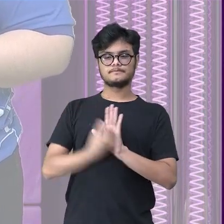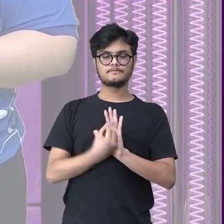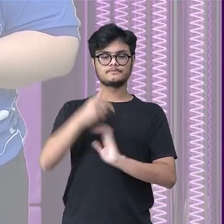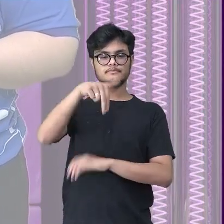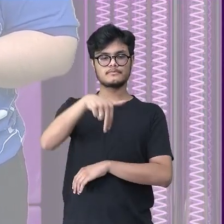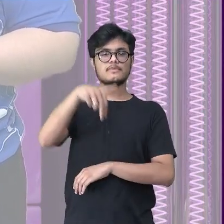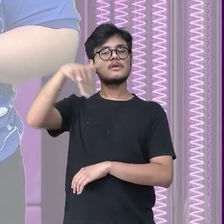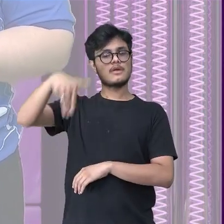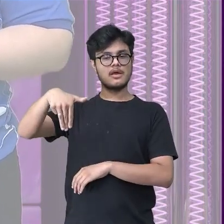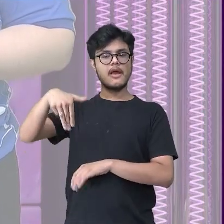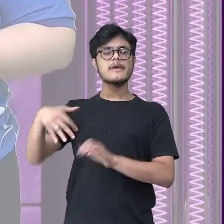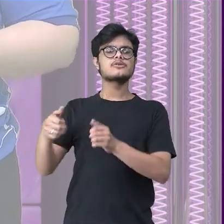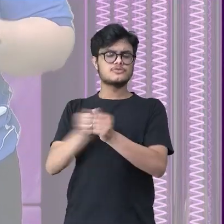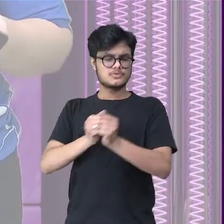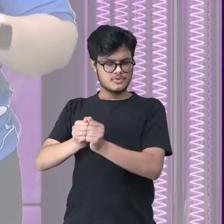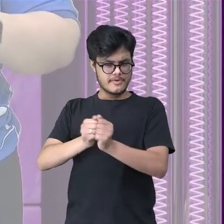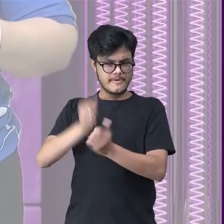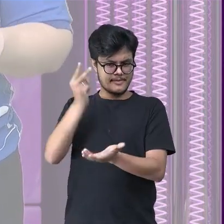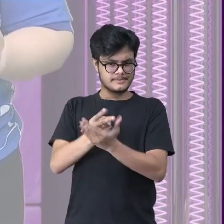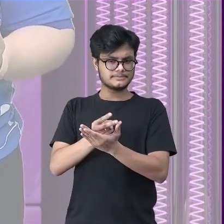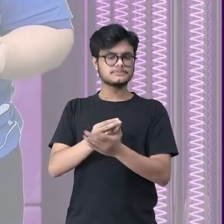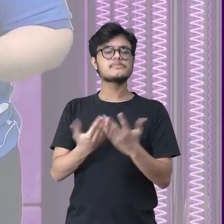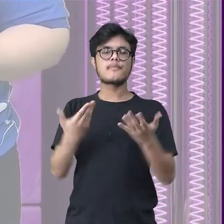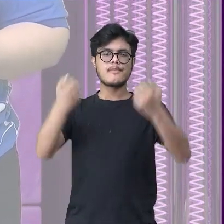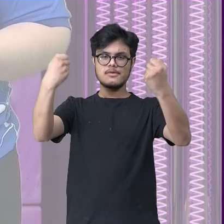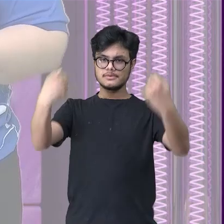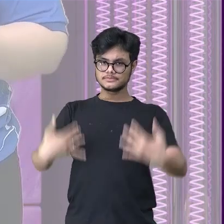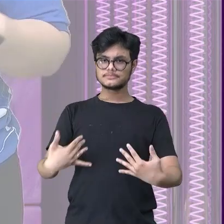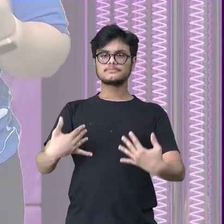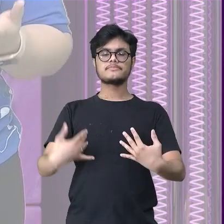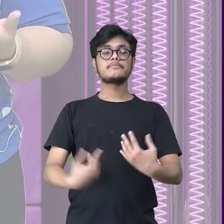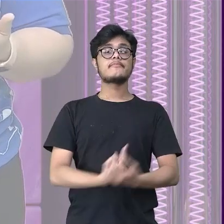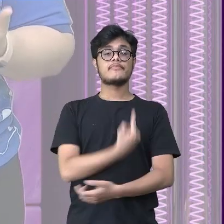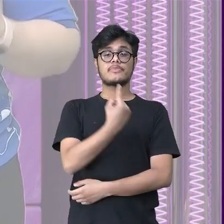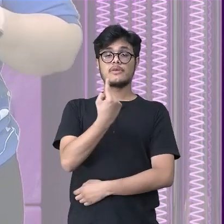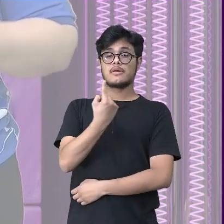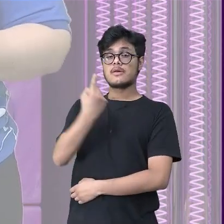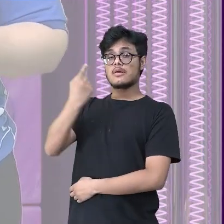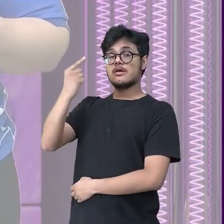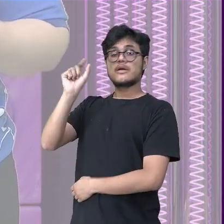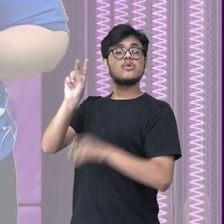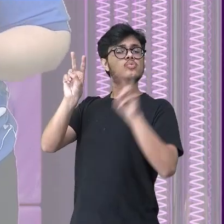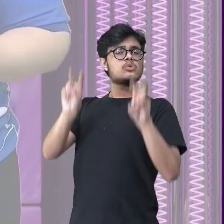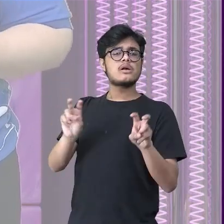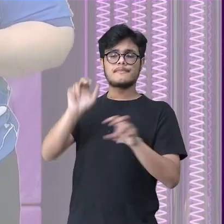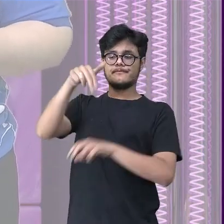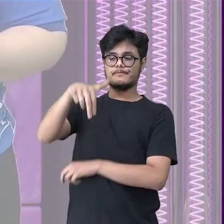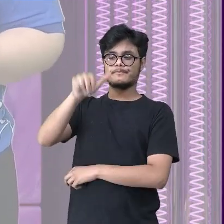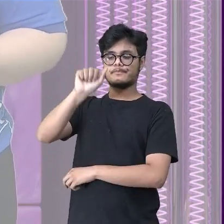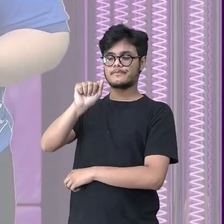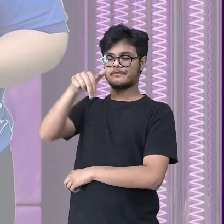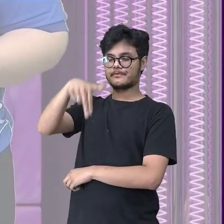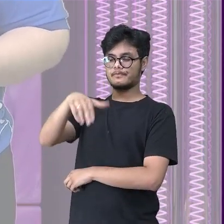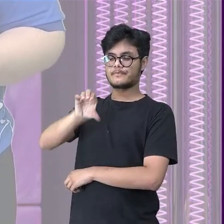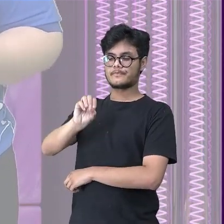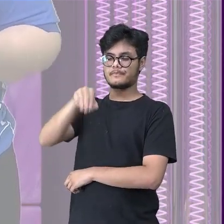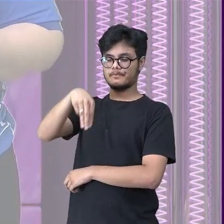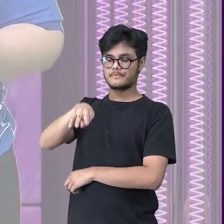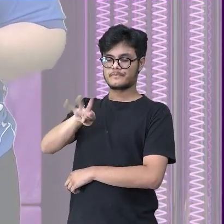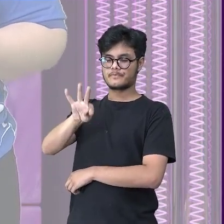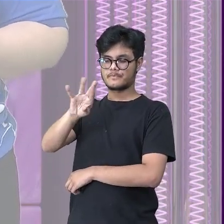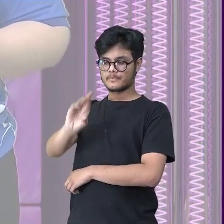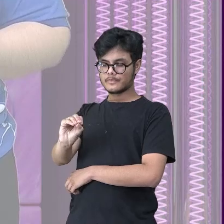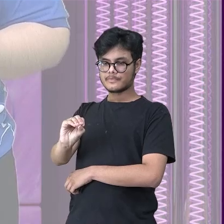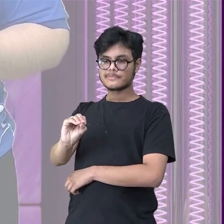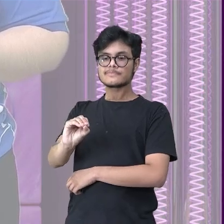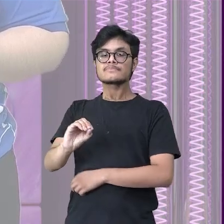né, juntinhos aqui, significa que a gente está falando da unidade de medida nanômetro. Então, recapitulando, o nanômetro é quando você